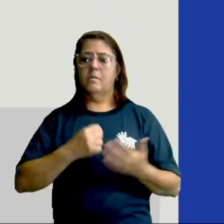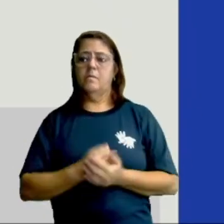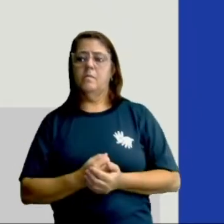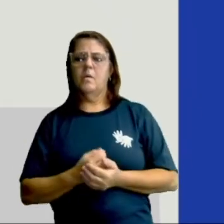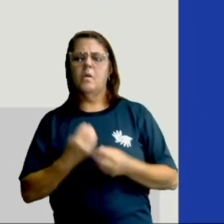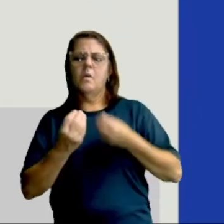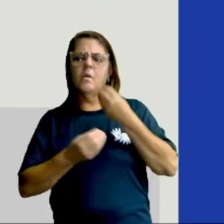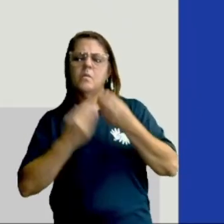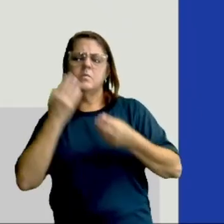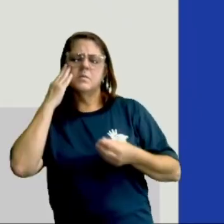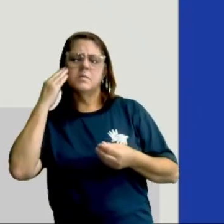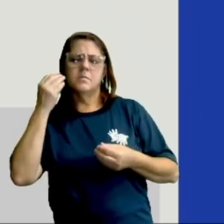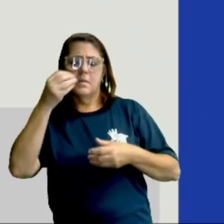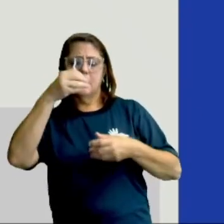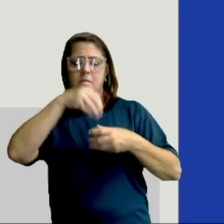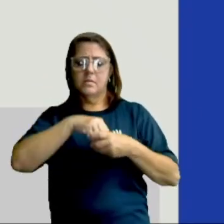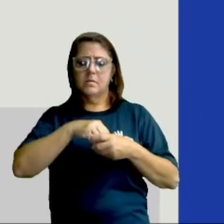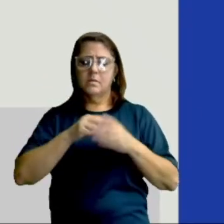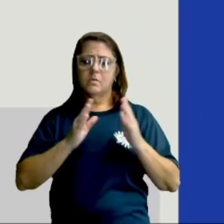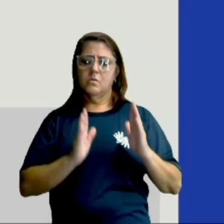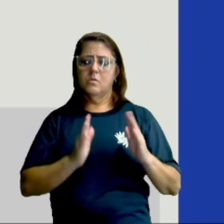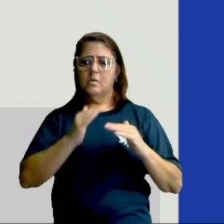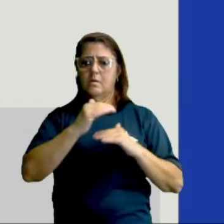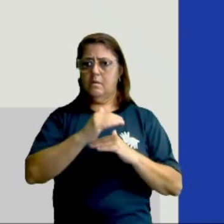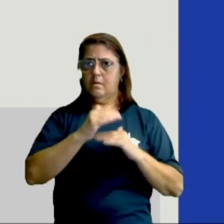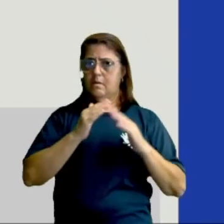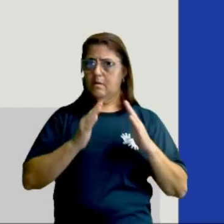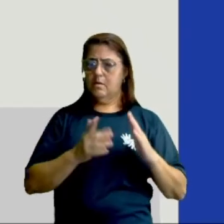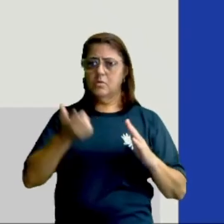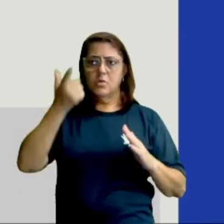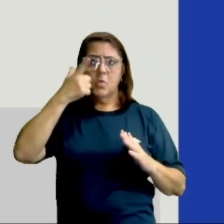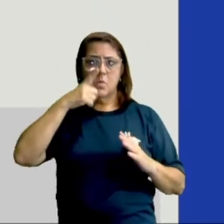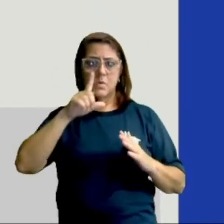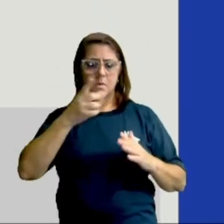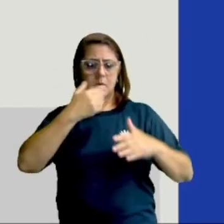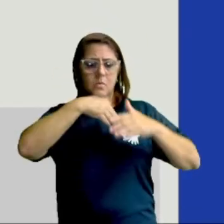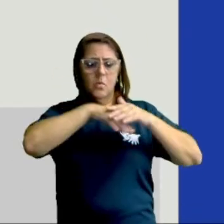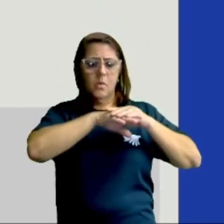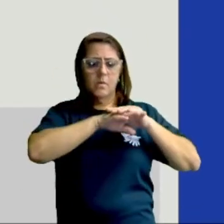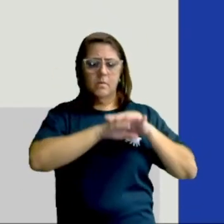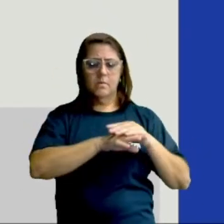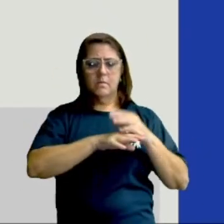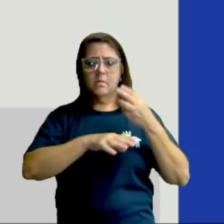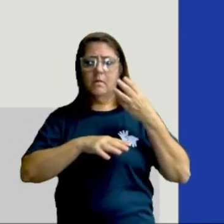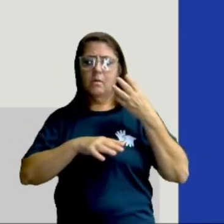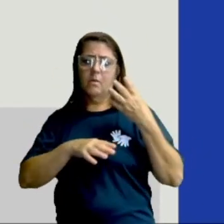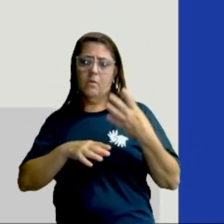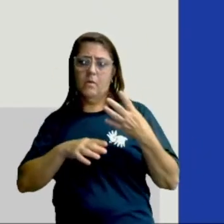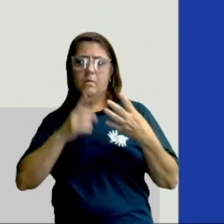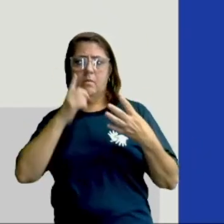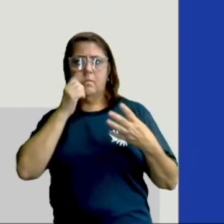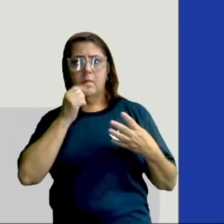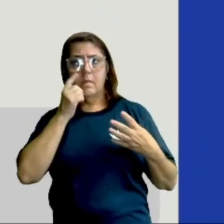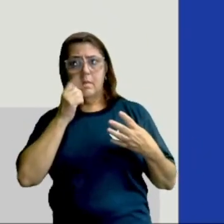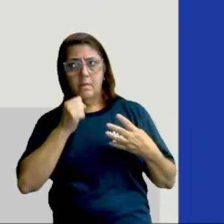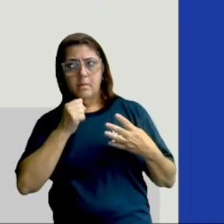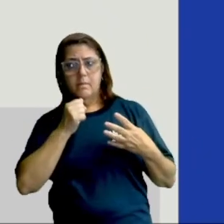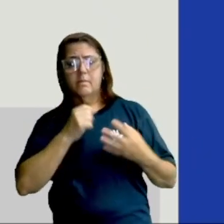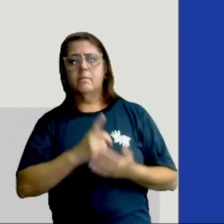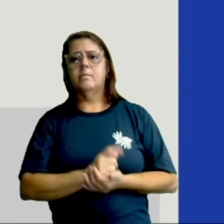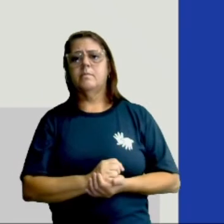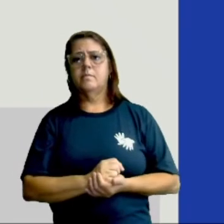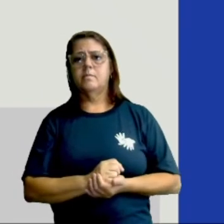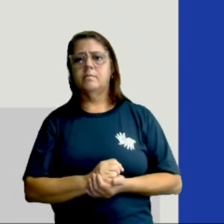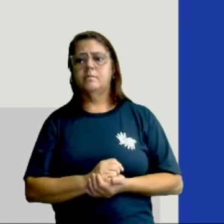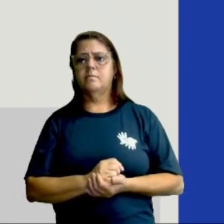gente sabe? Que dentro da caixa, ele consegue guardar 4 lápis. Então,